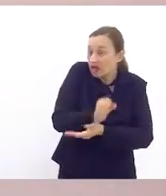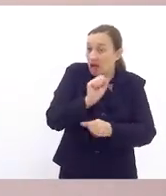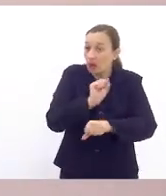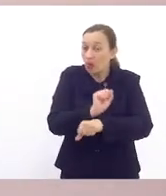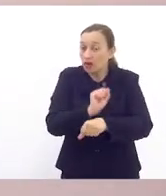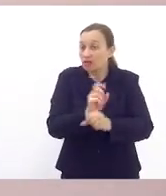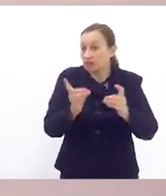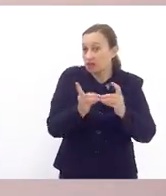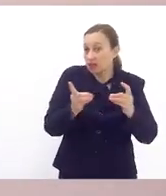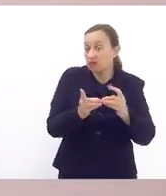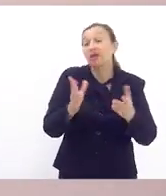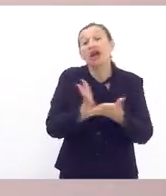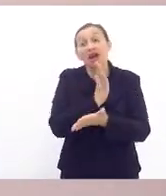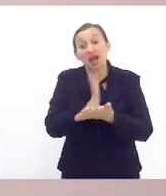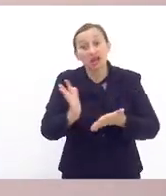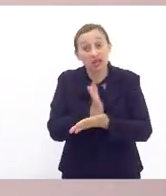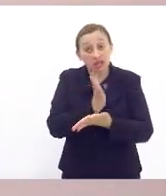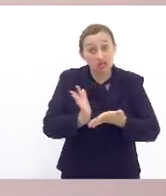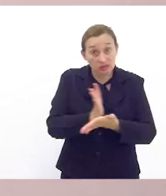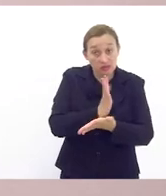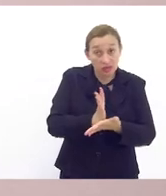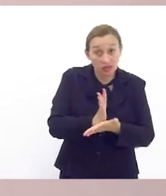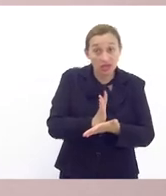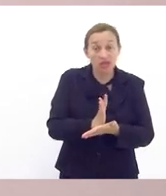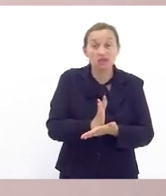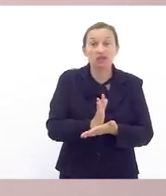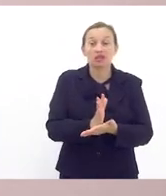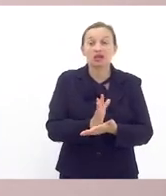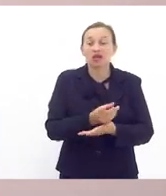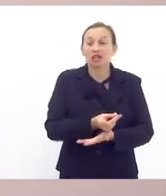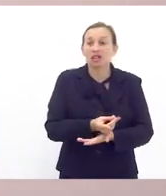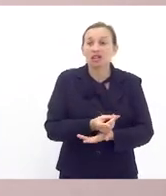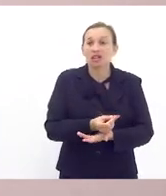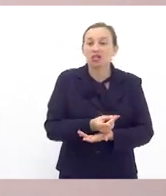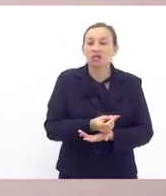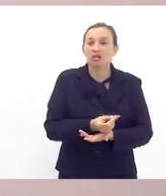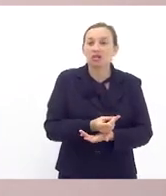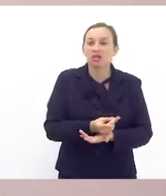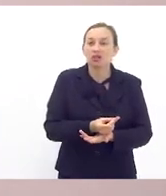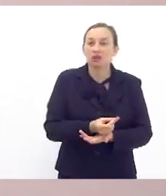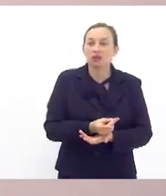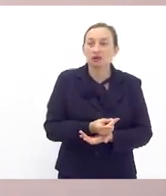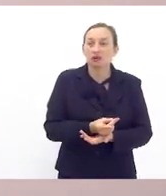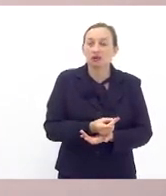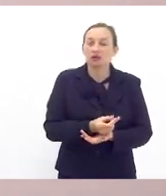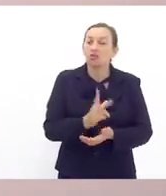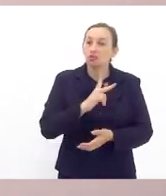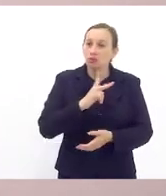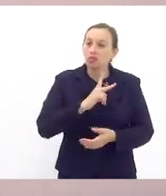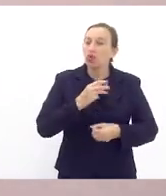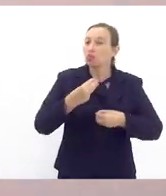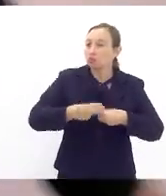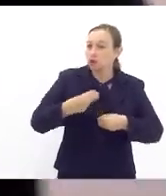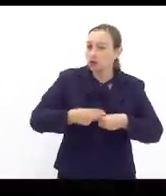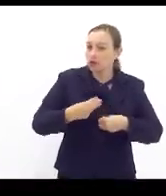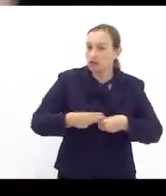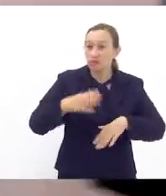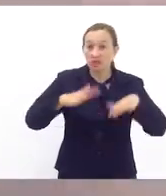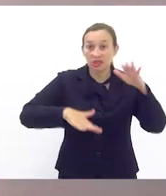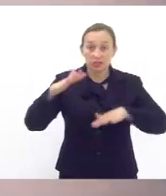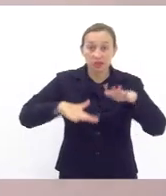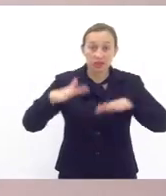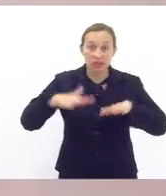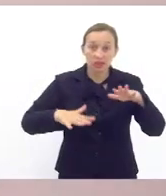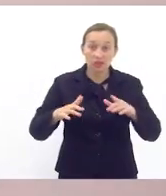então muitas vezes a rendição dessas equipes elas ficam no próprio município independente